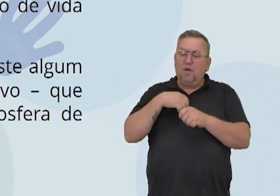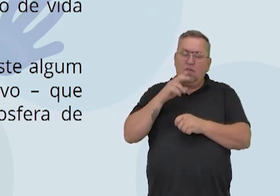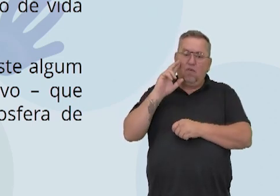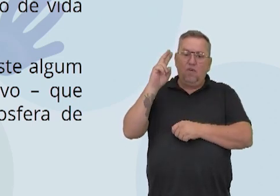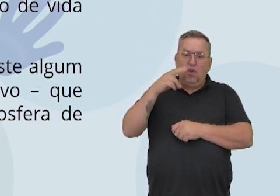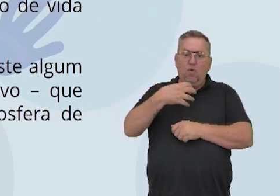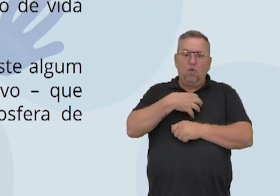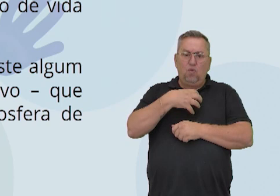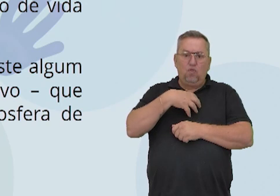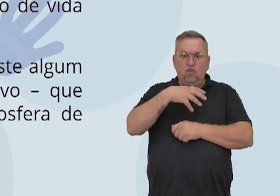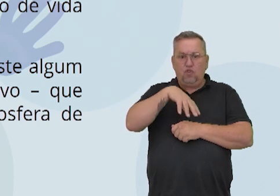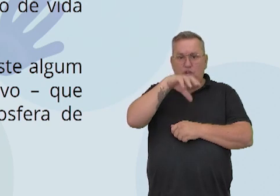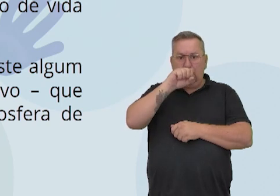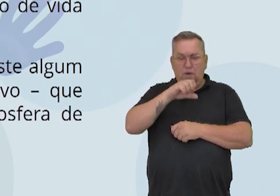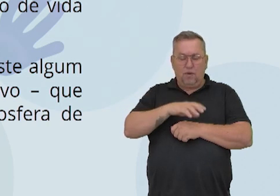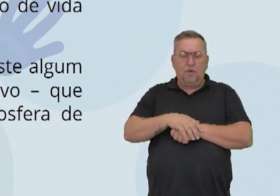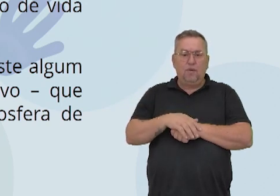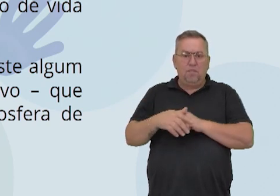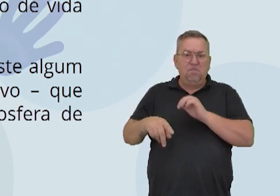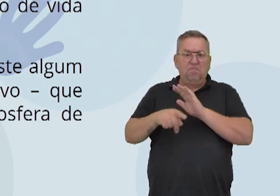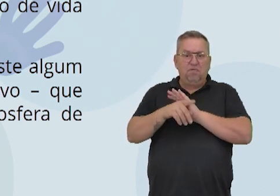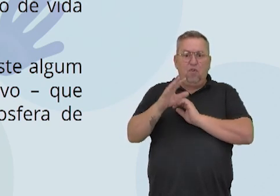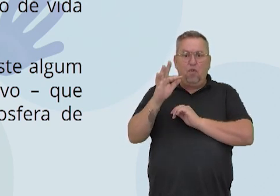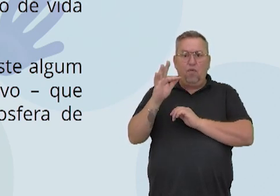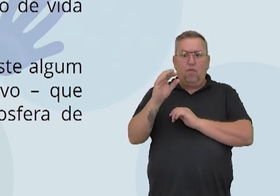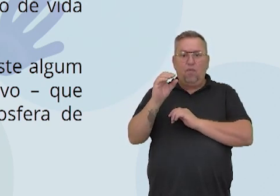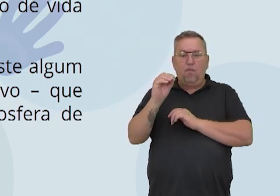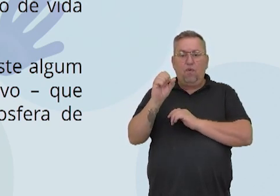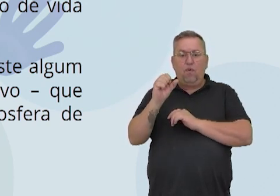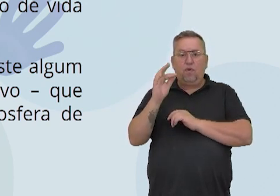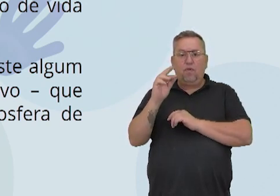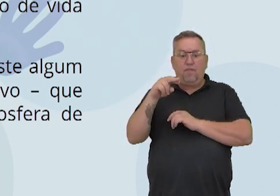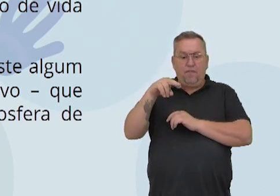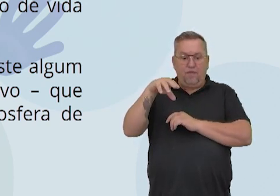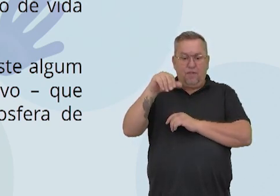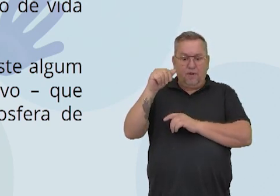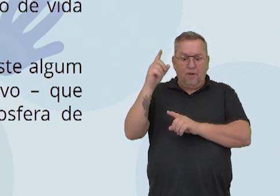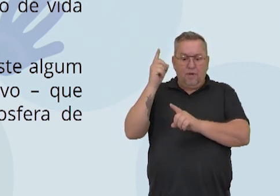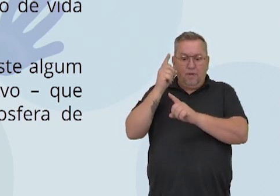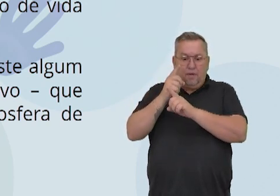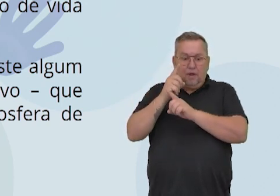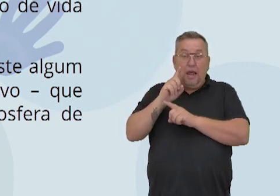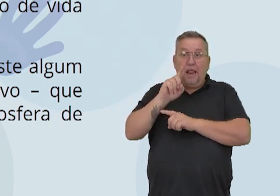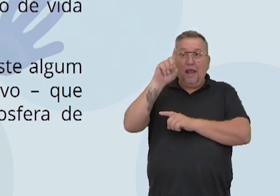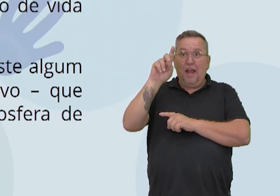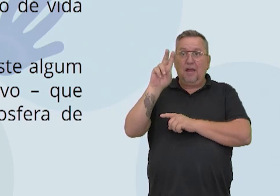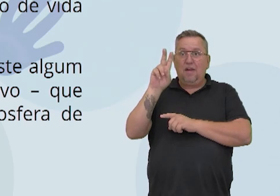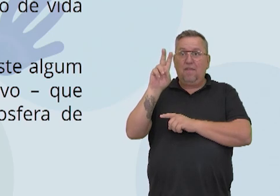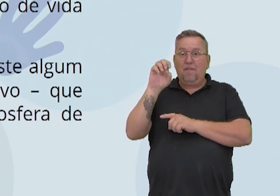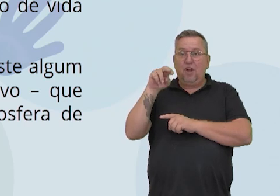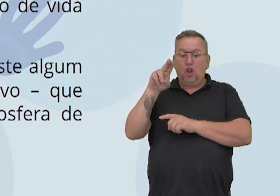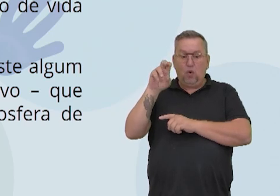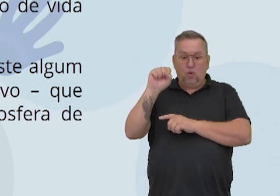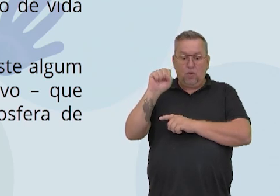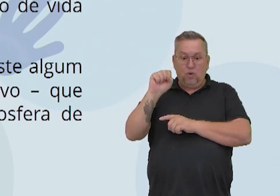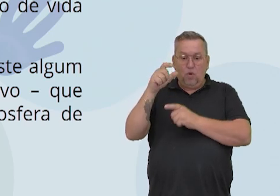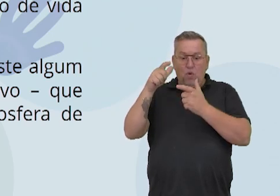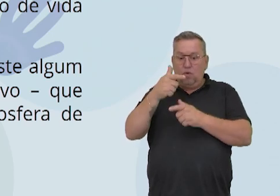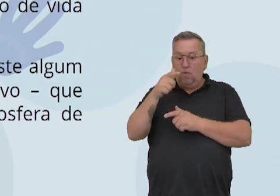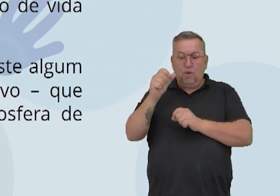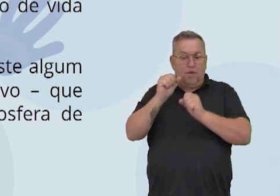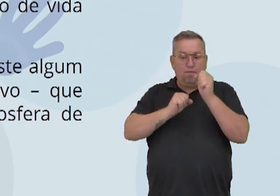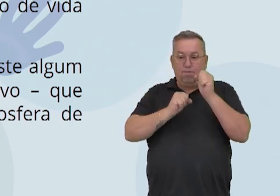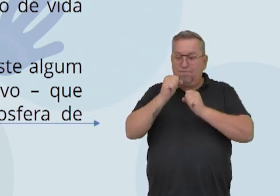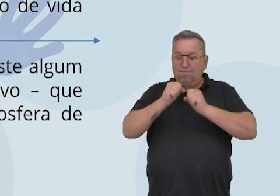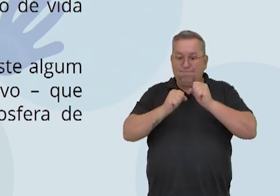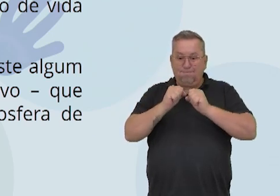aí indícios, tá? Que possa produzir a fosfina descoberta na atmosfera de Vênus, onde não existem fábricas